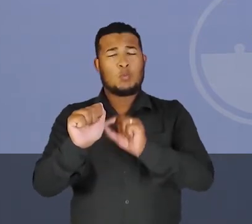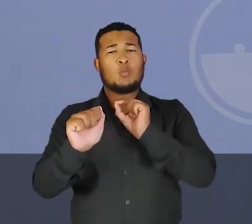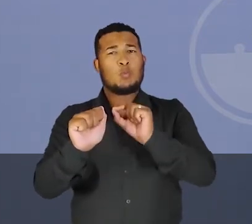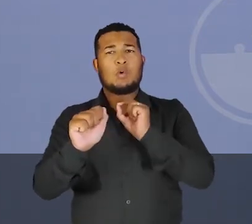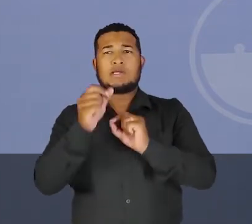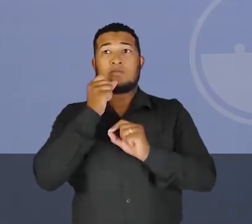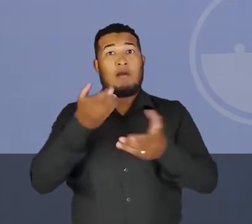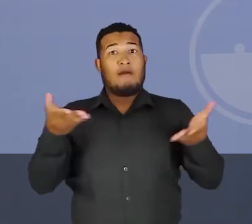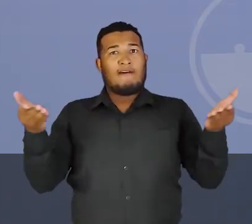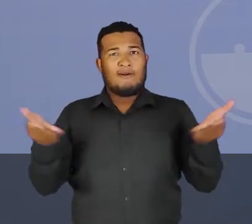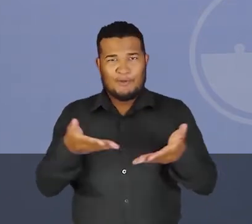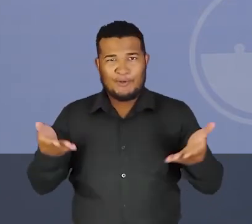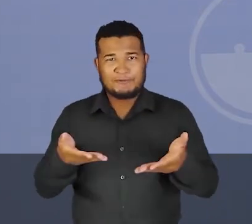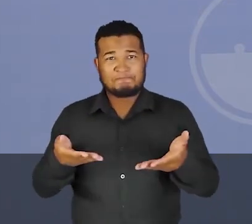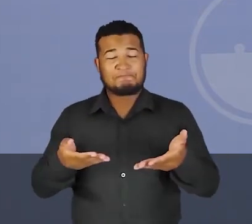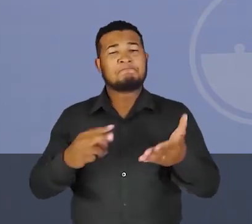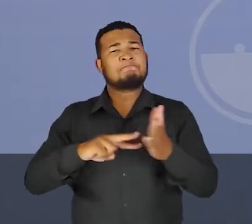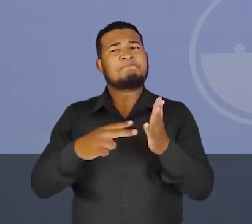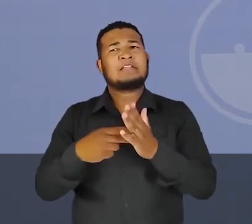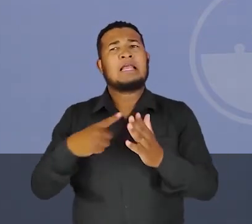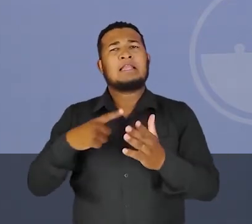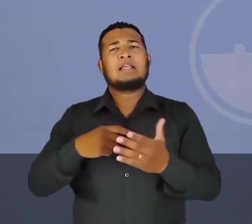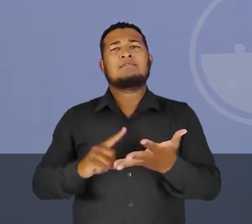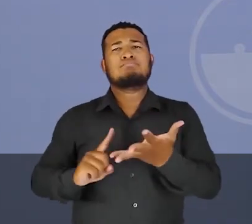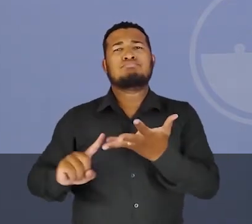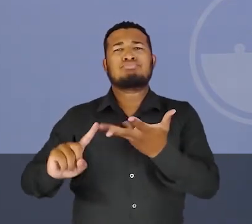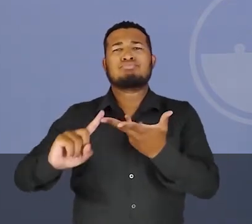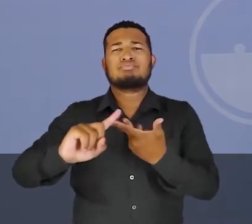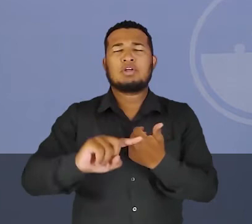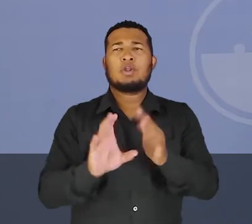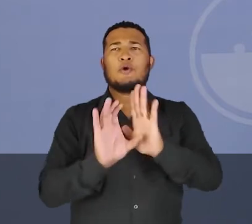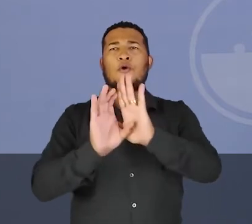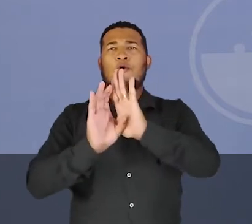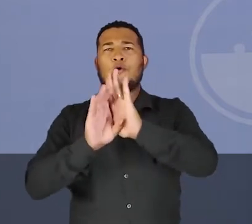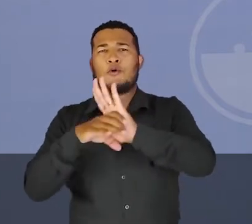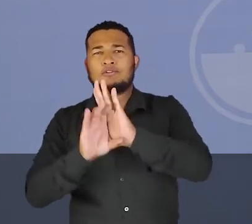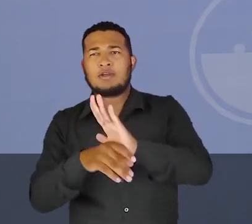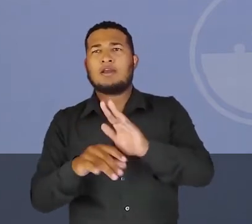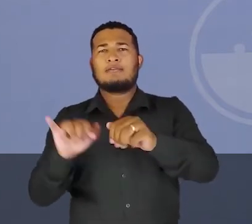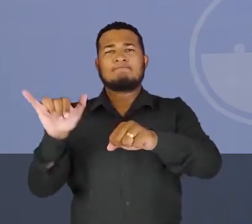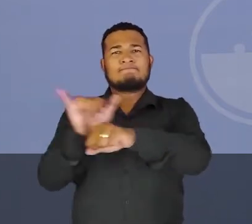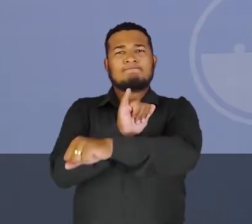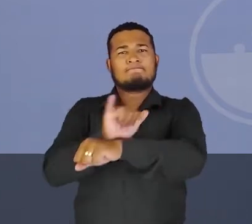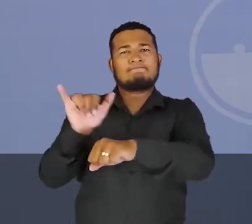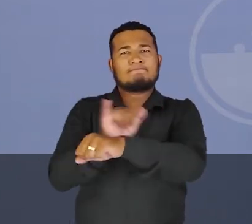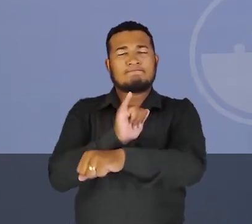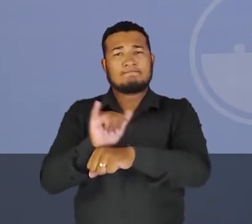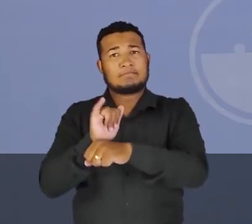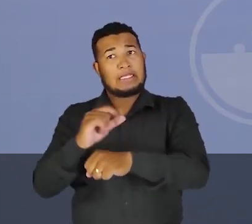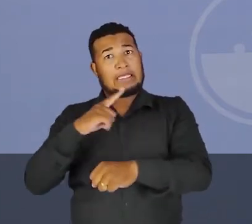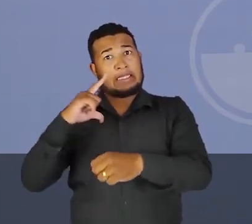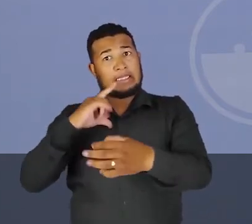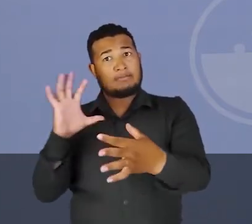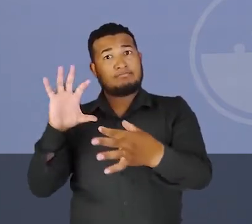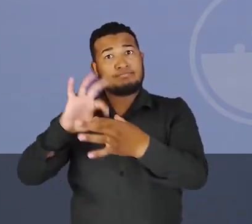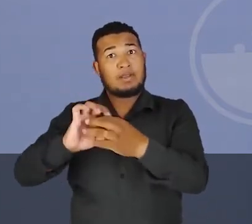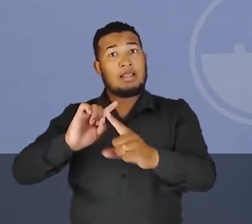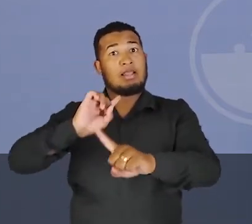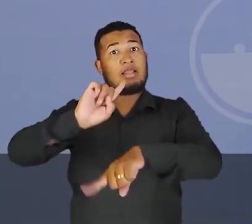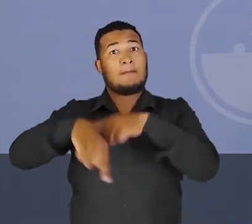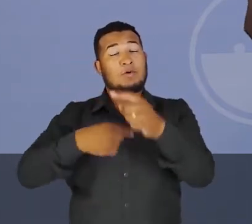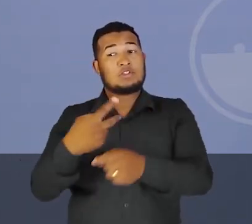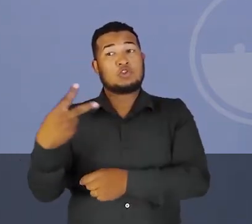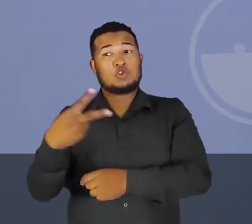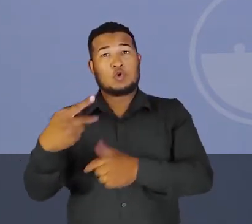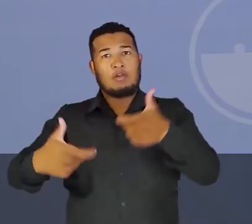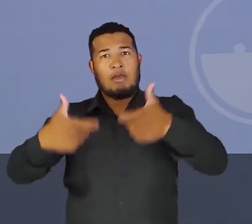de procedimentos, de conceitos, né, que se estabelece depois da Segunda Guerra Mundial, mas ela